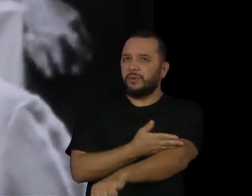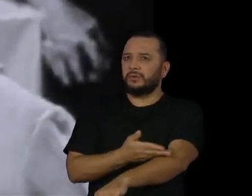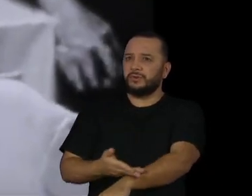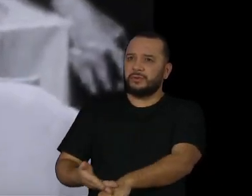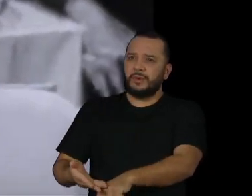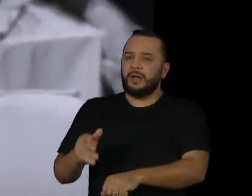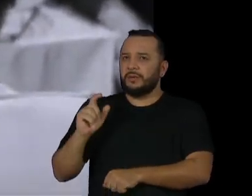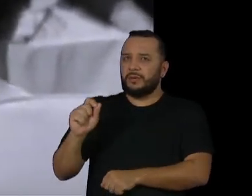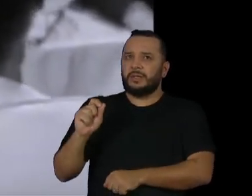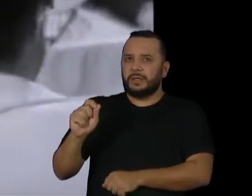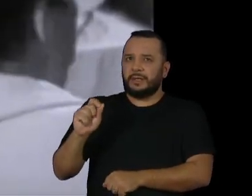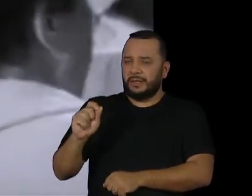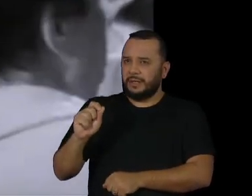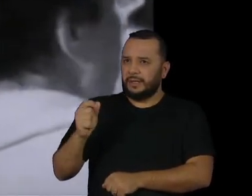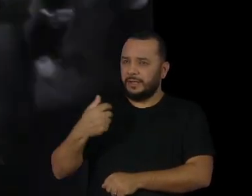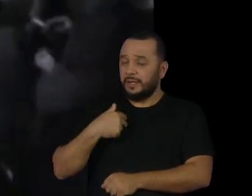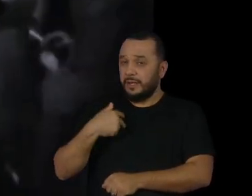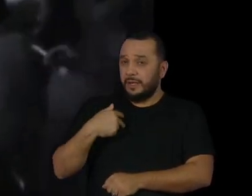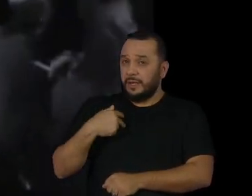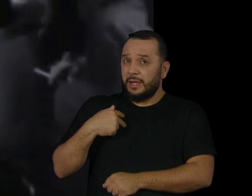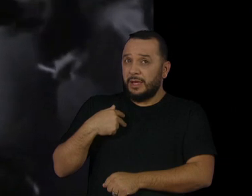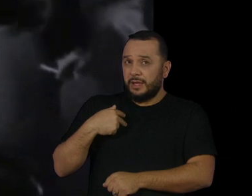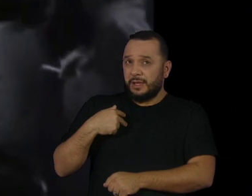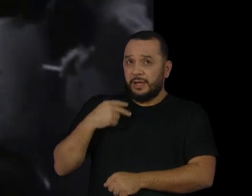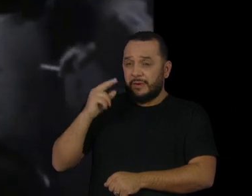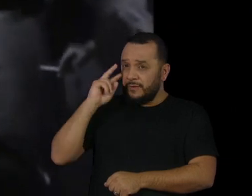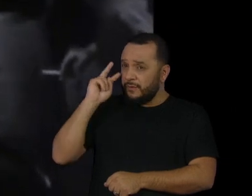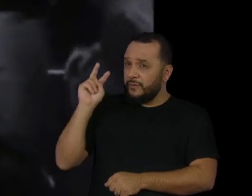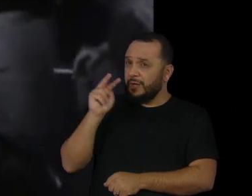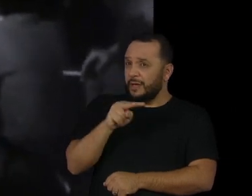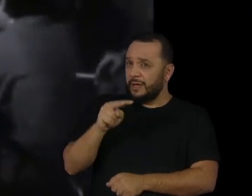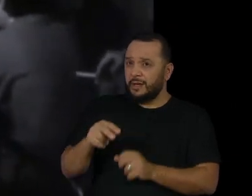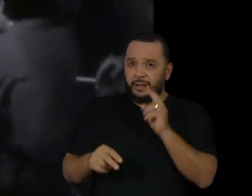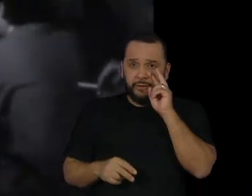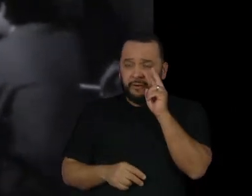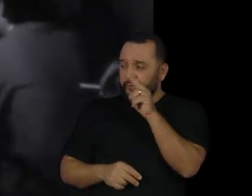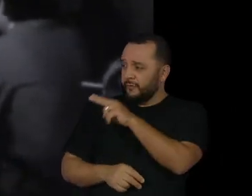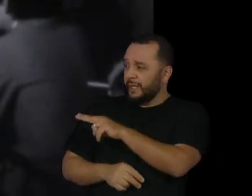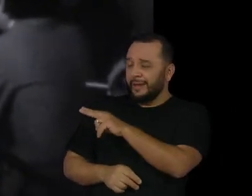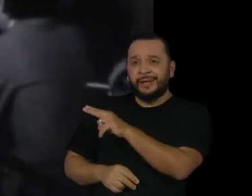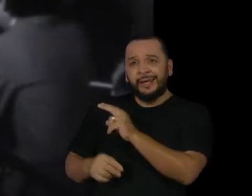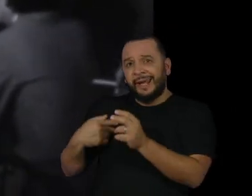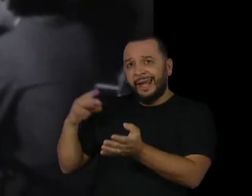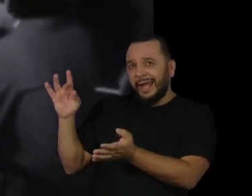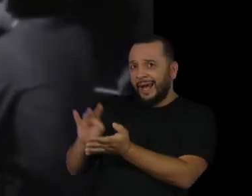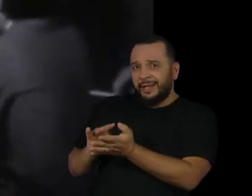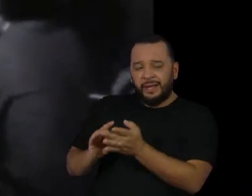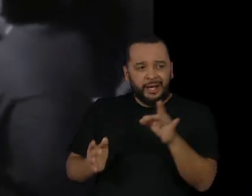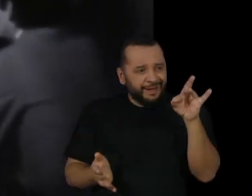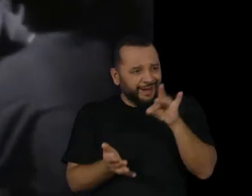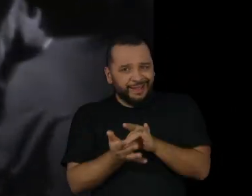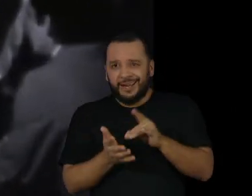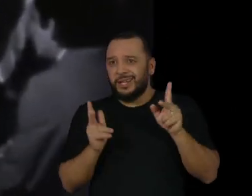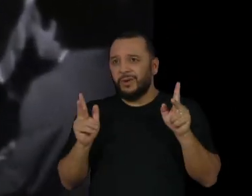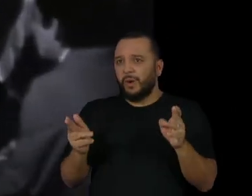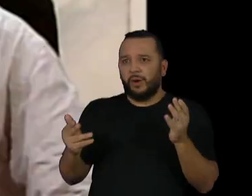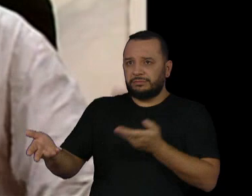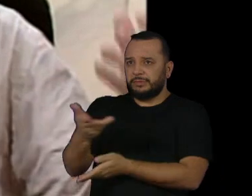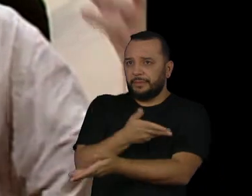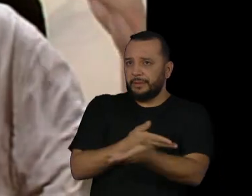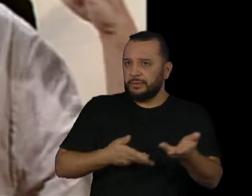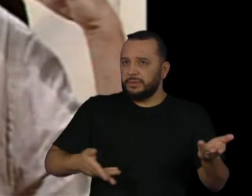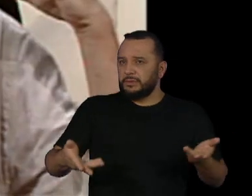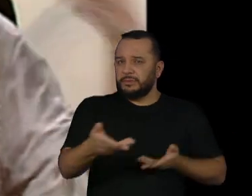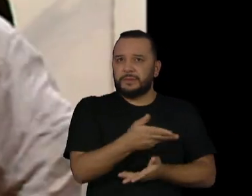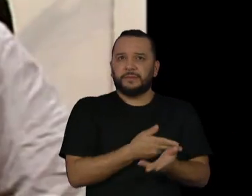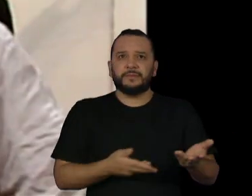ver. Porque a maior inversão para mim tinha que ser a do meu companheiro, que estava aqui do lado, tratando com a mesma realidade, quer dizer, fazendo filmes nas mesmas condições.